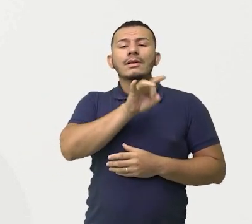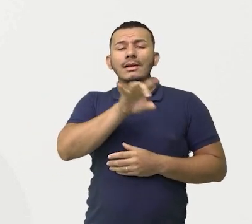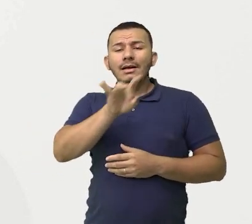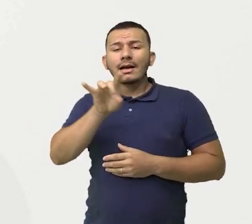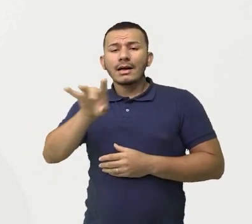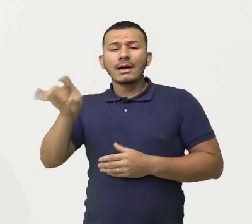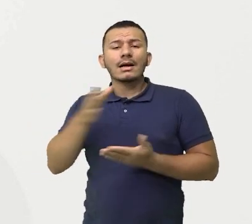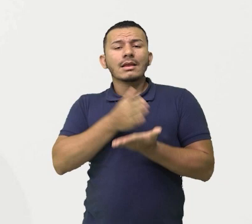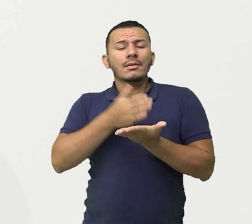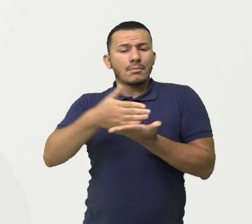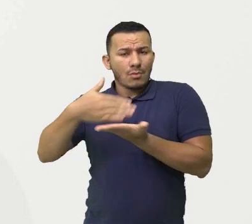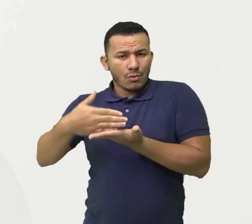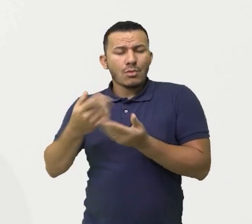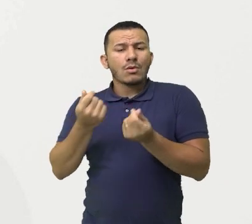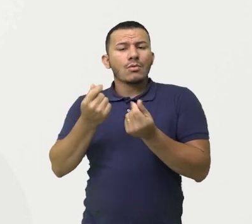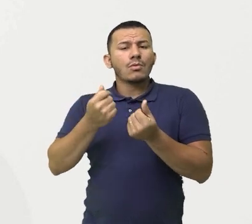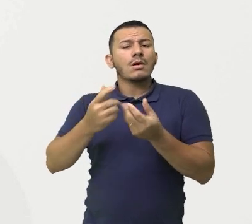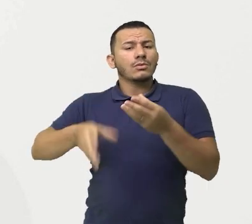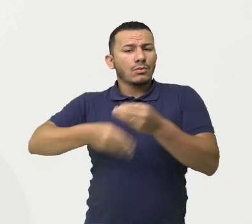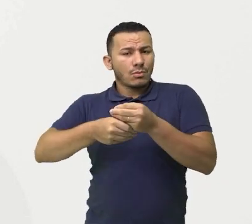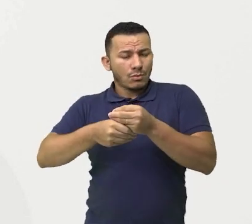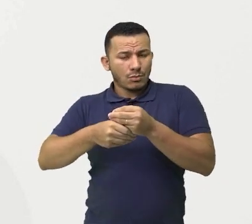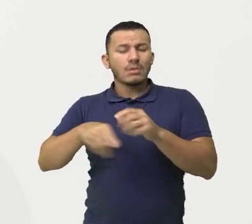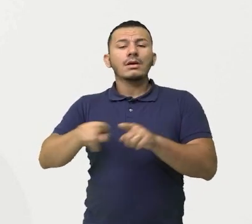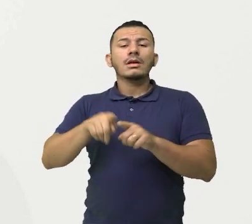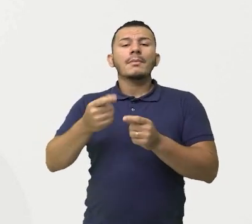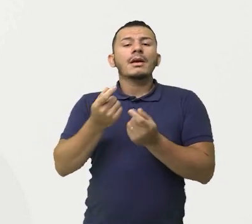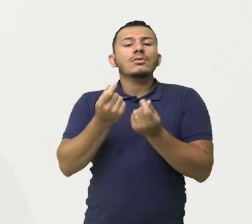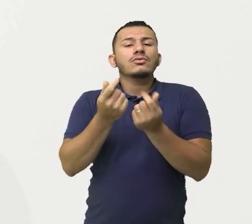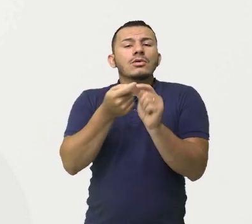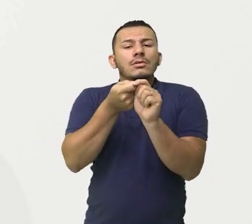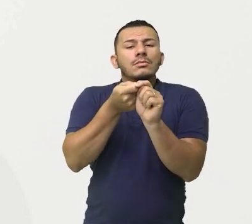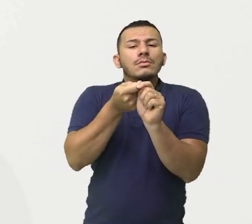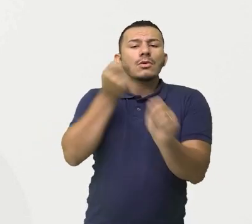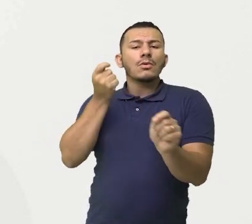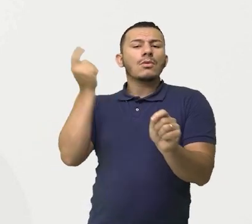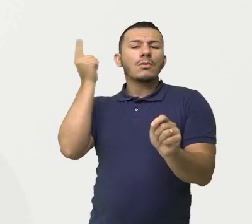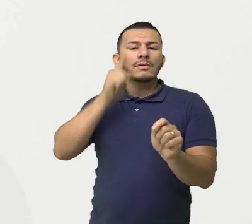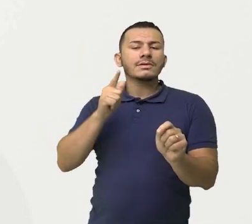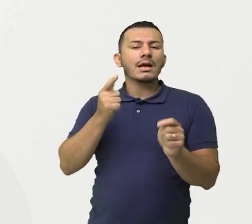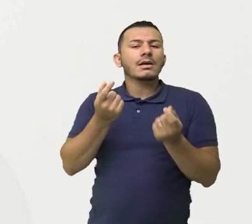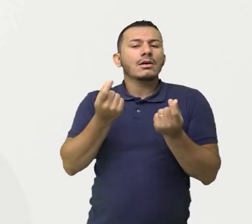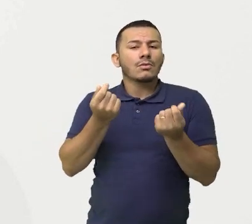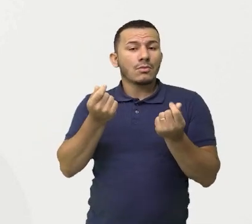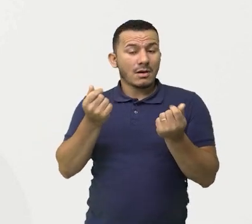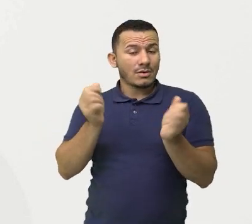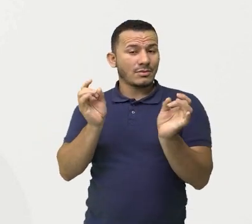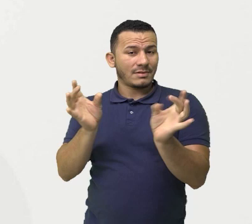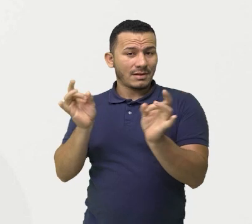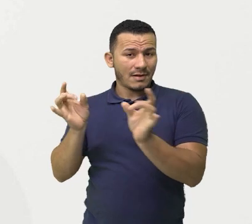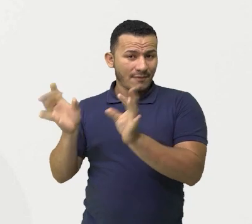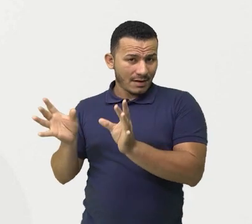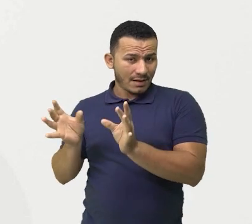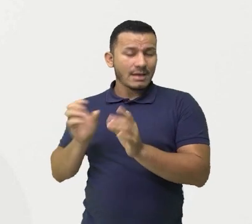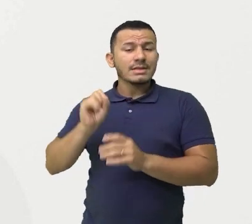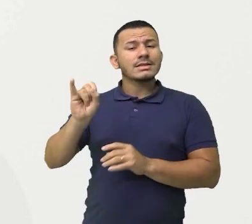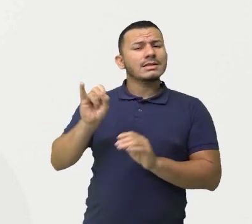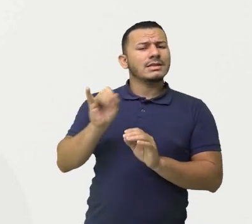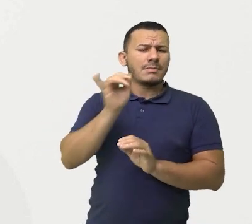cada bolo? E qual será o lucro, olha na letra B, ó, qual será o lucro da venda se ele